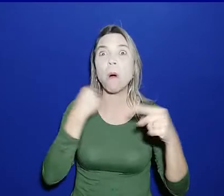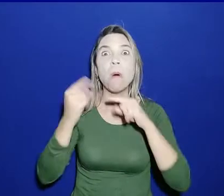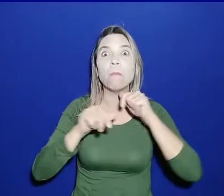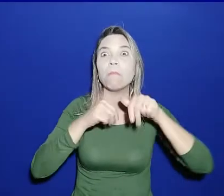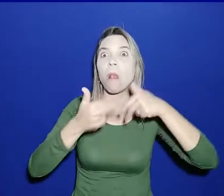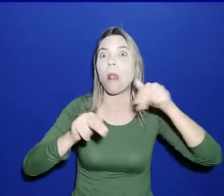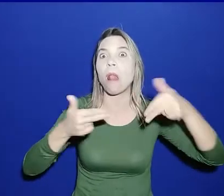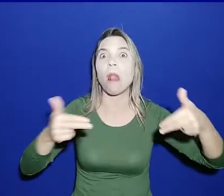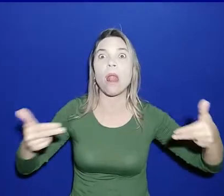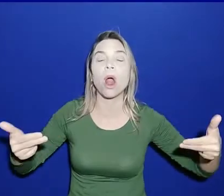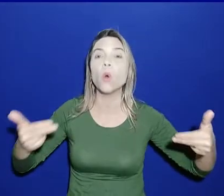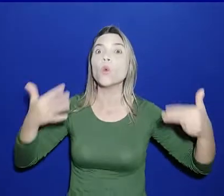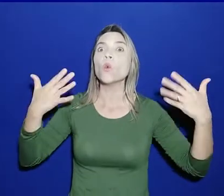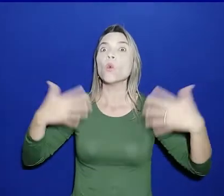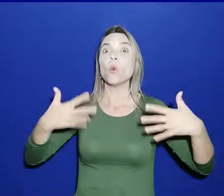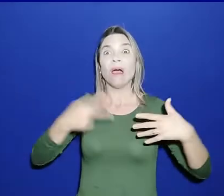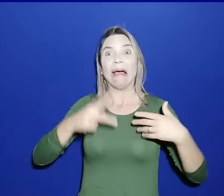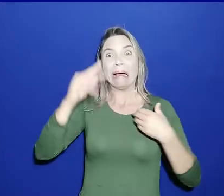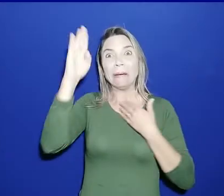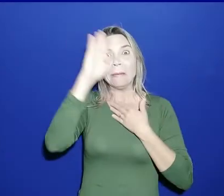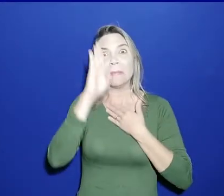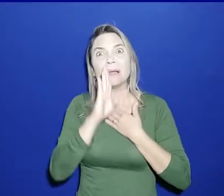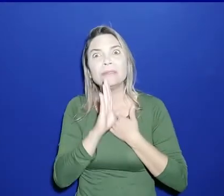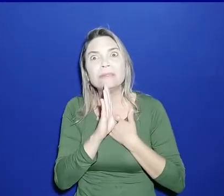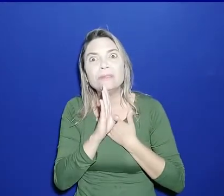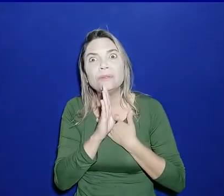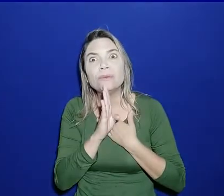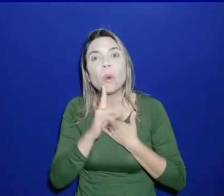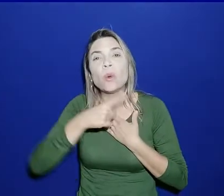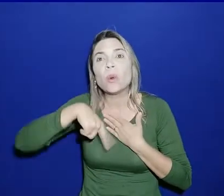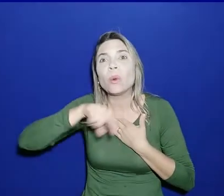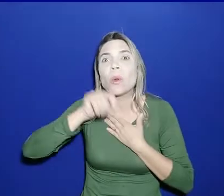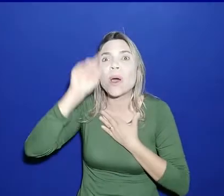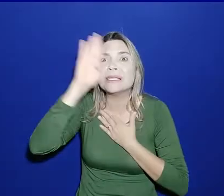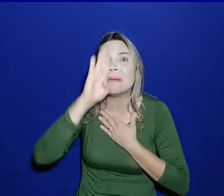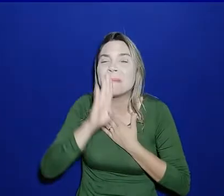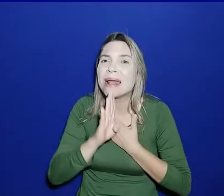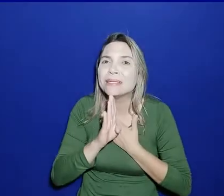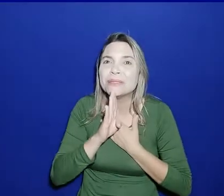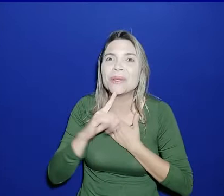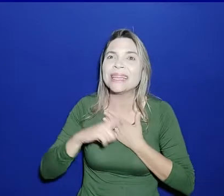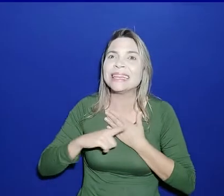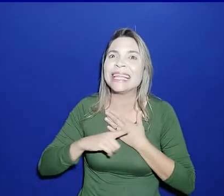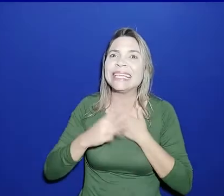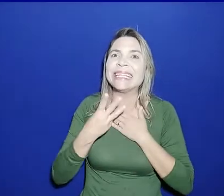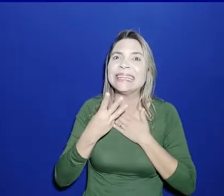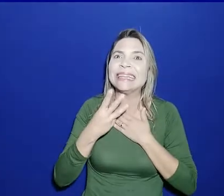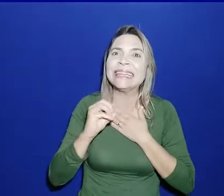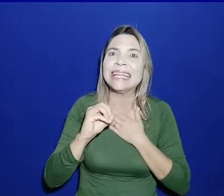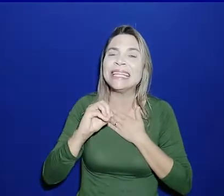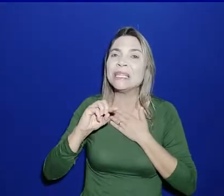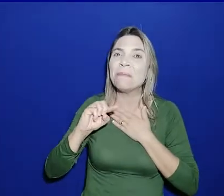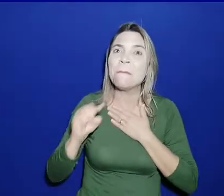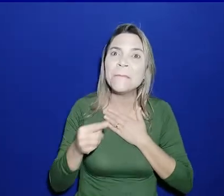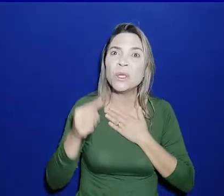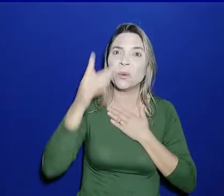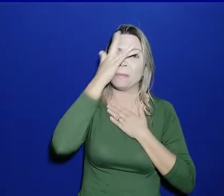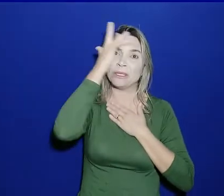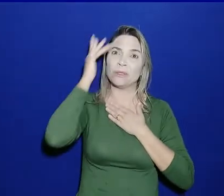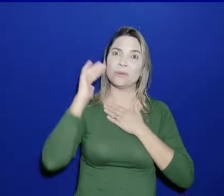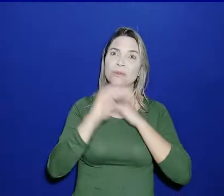muita gente. No Brasil, estamos com mais de 30 mil mortos já há